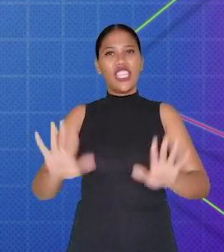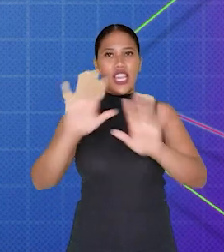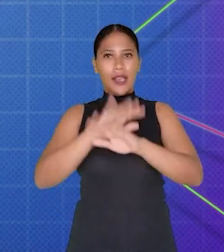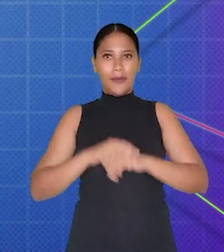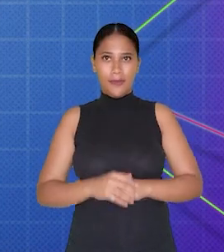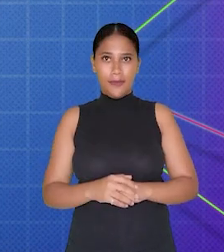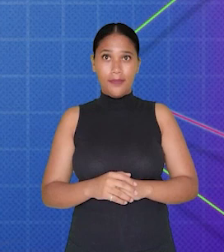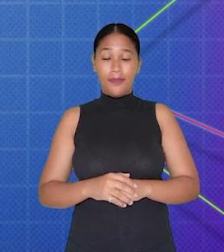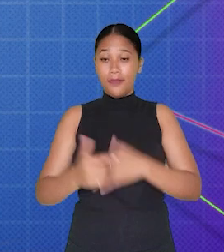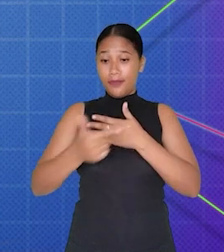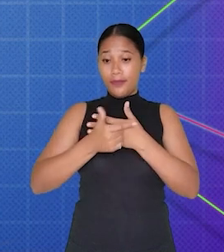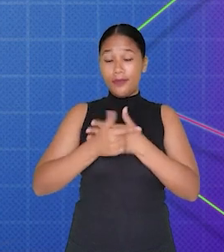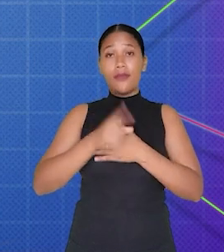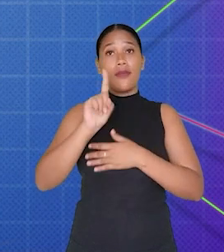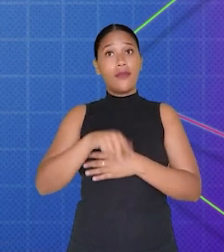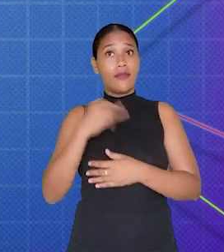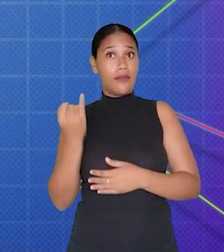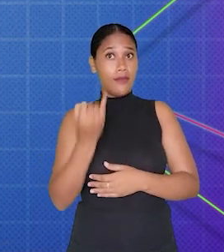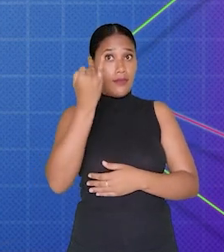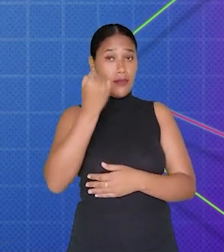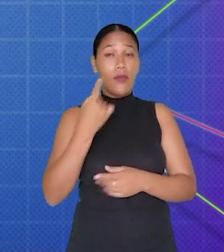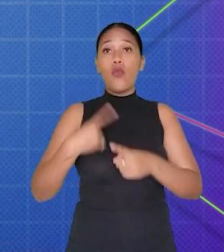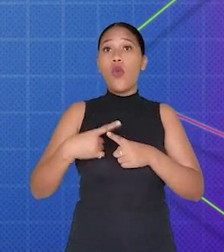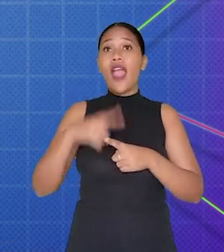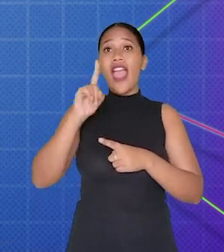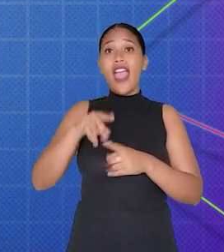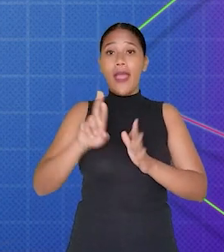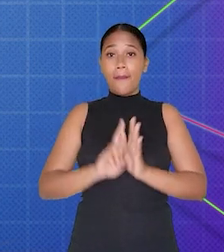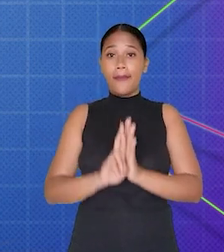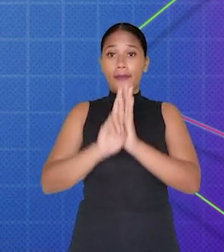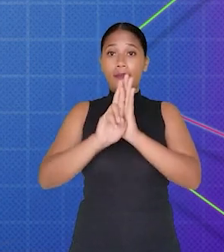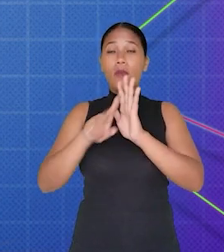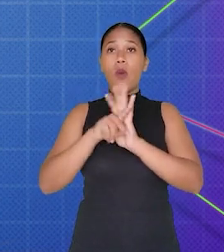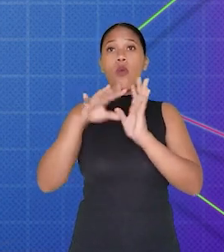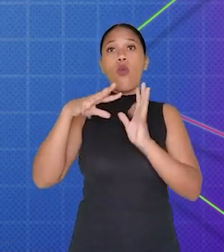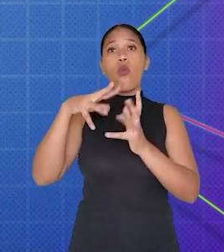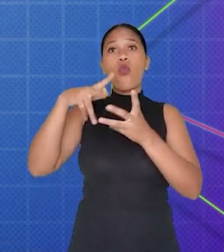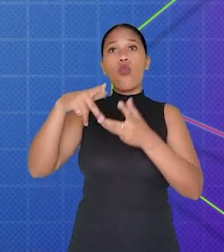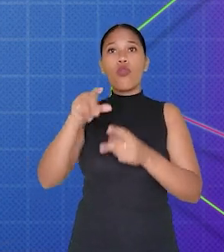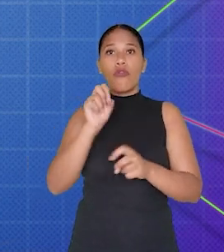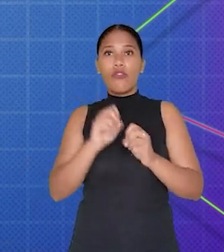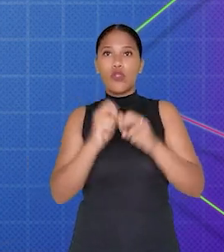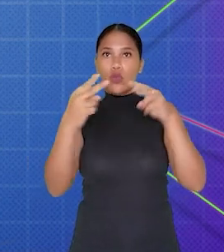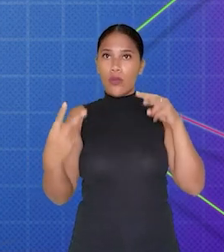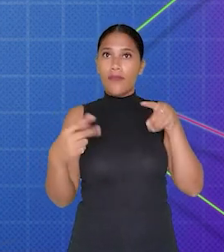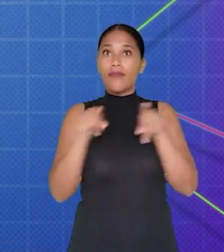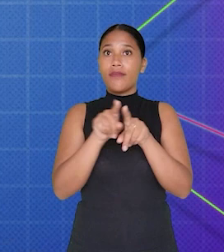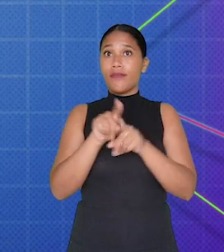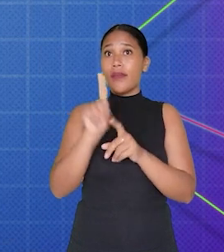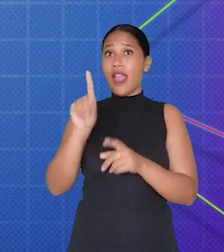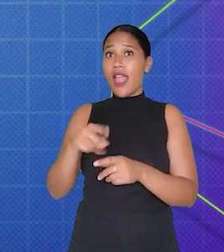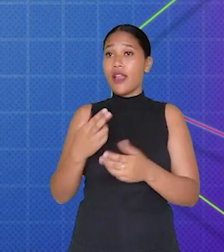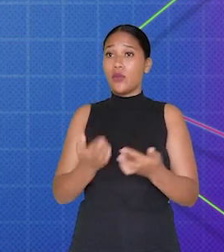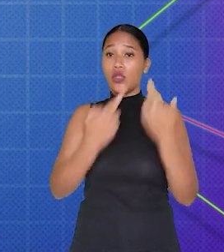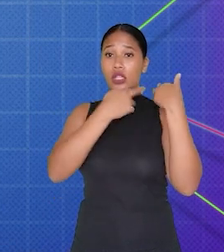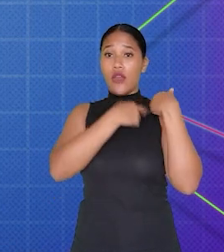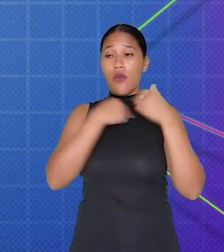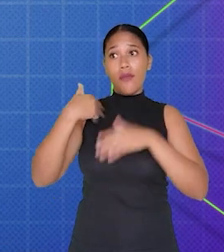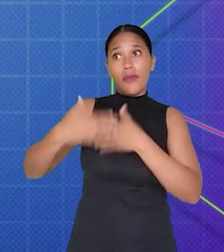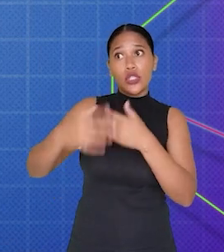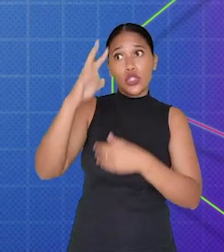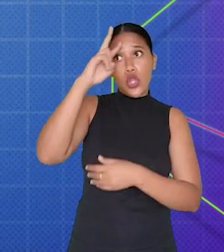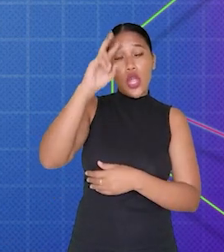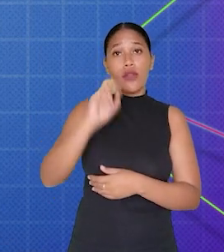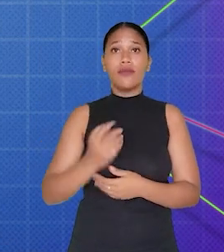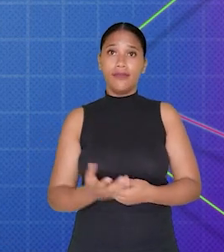do jogador. Os personagens são elementos importantes, pois são a representação dos jogadores no mundo virtual e geralmente são responsáveis por